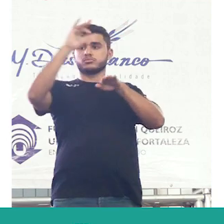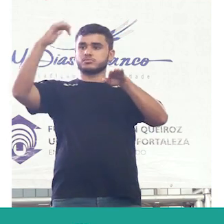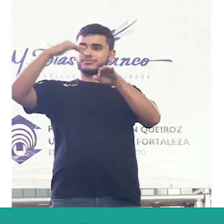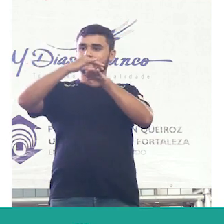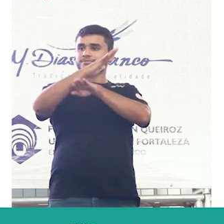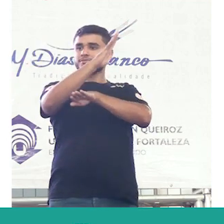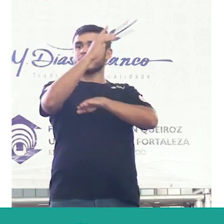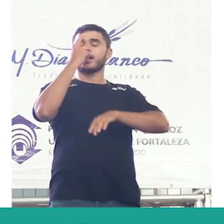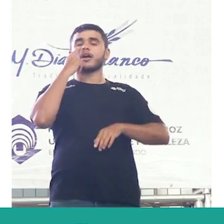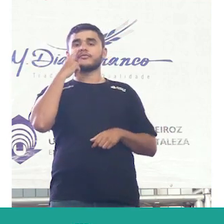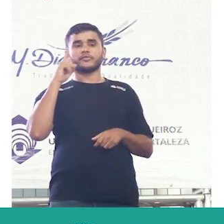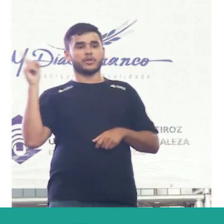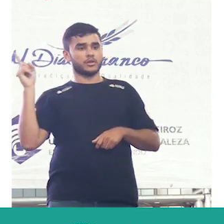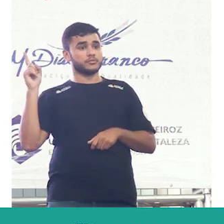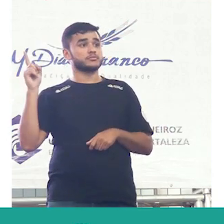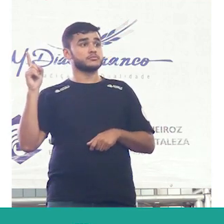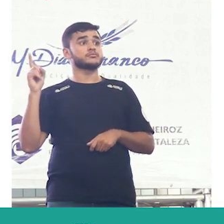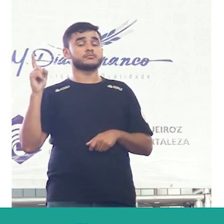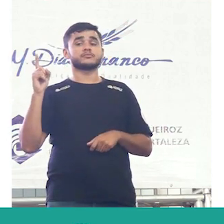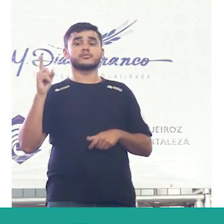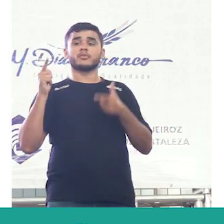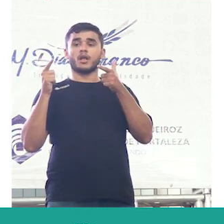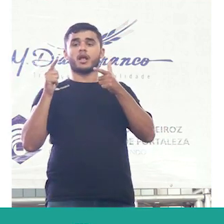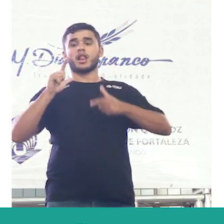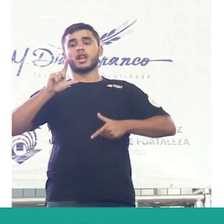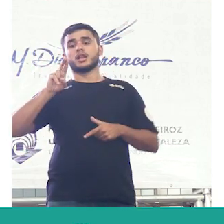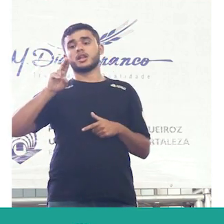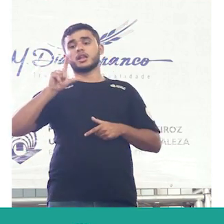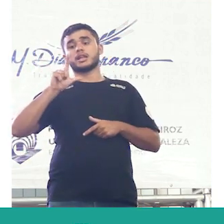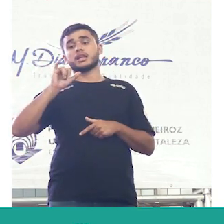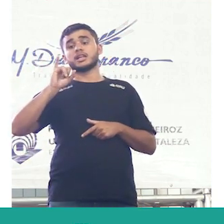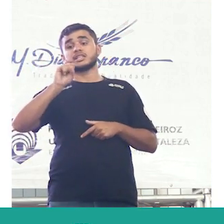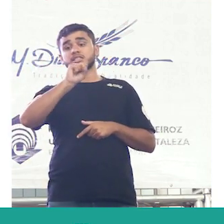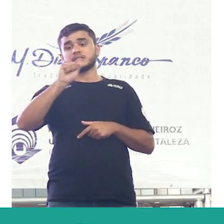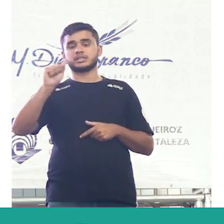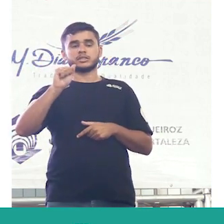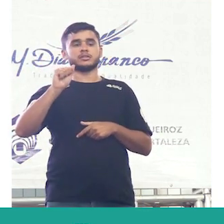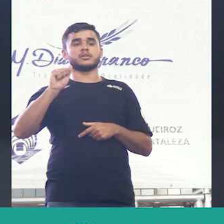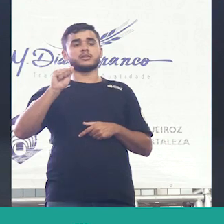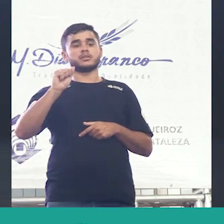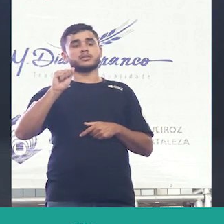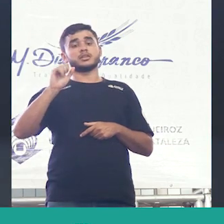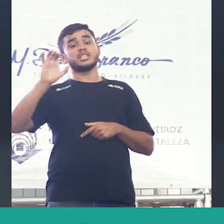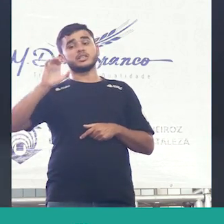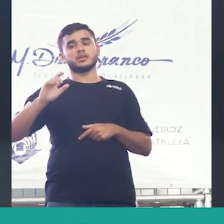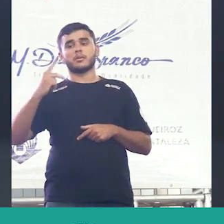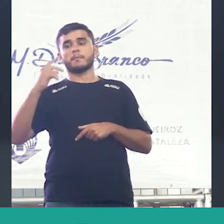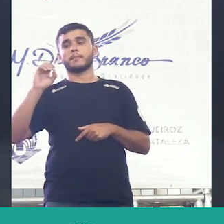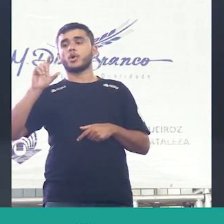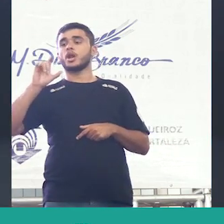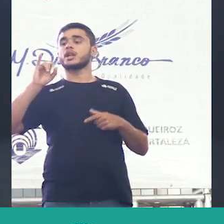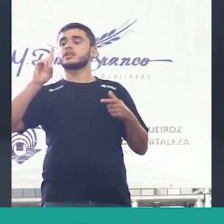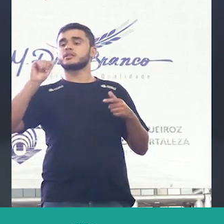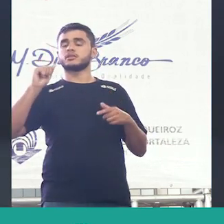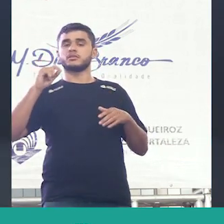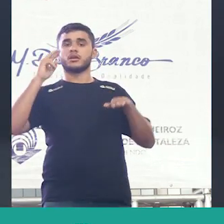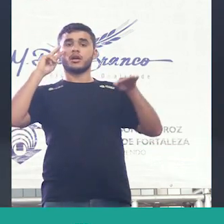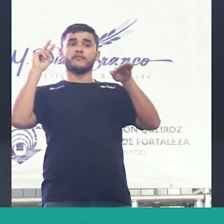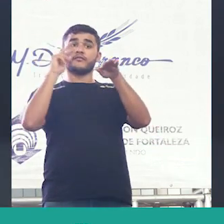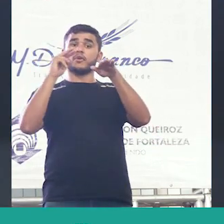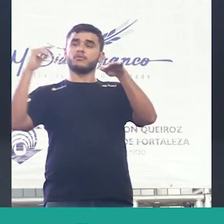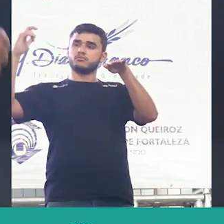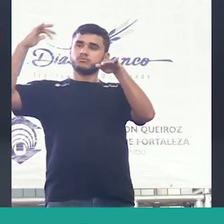e polidas. O que é que você vê quando recebe esses raios